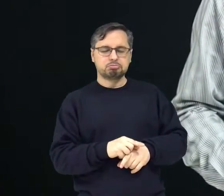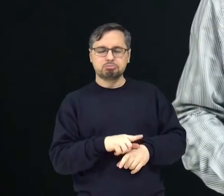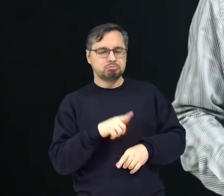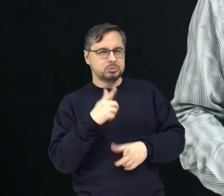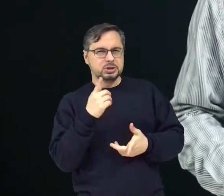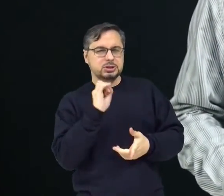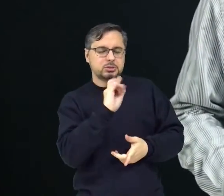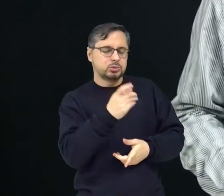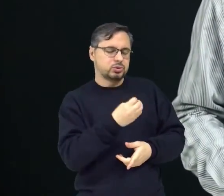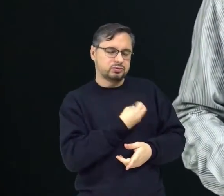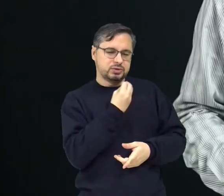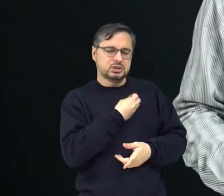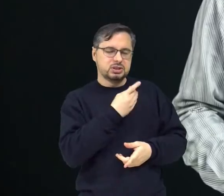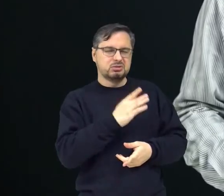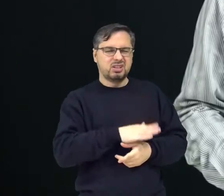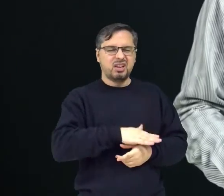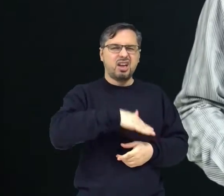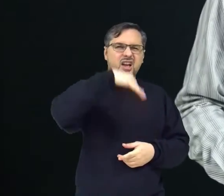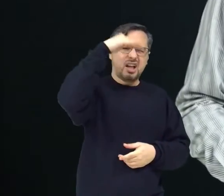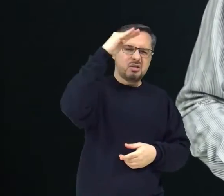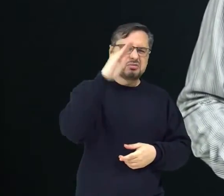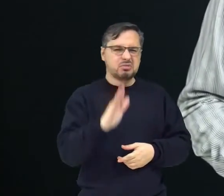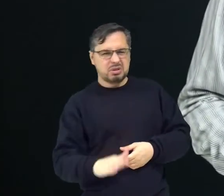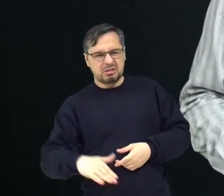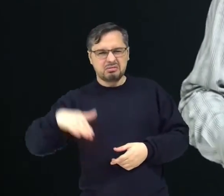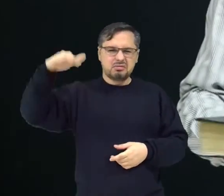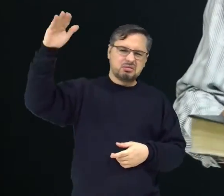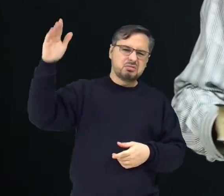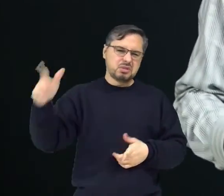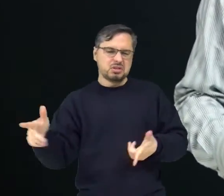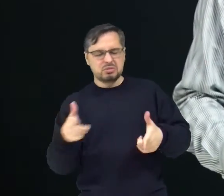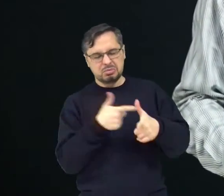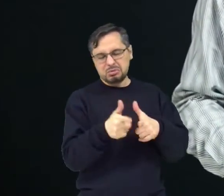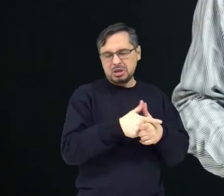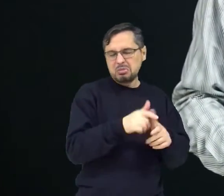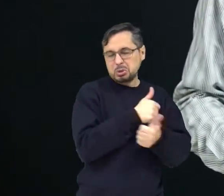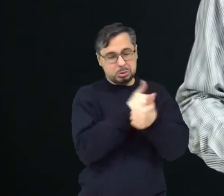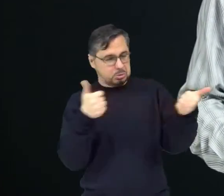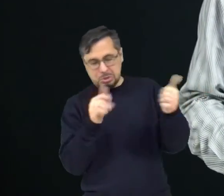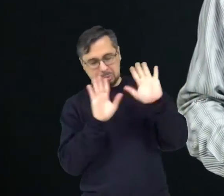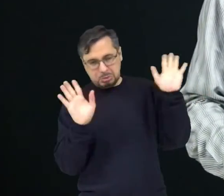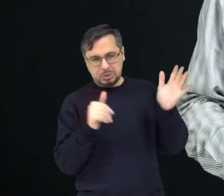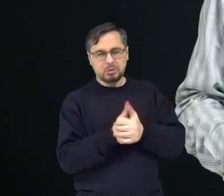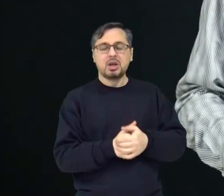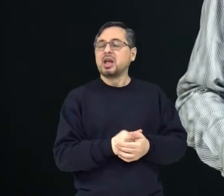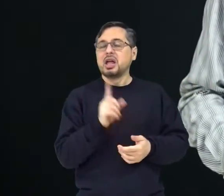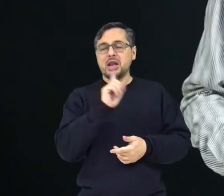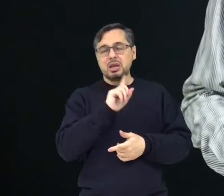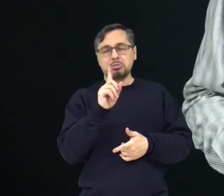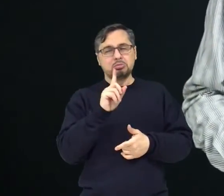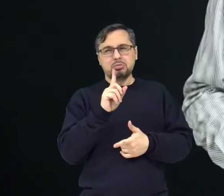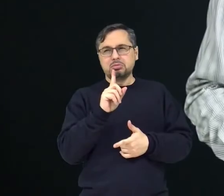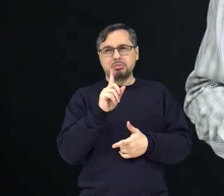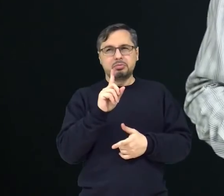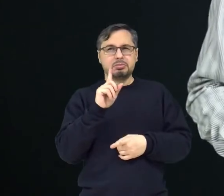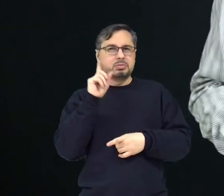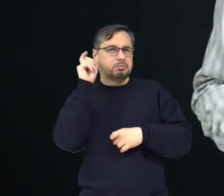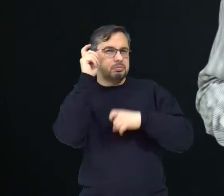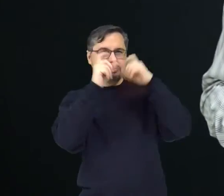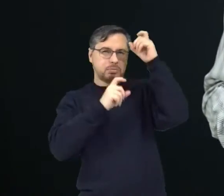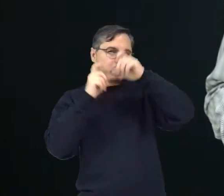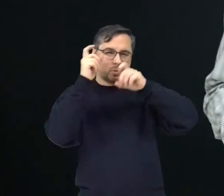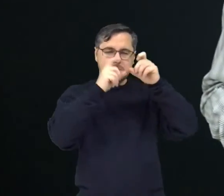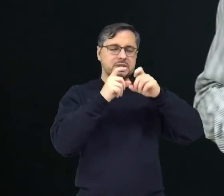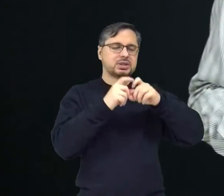tem altos e baixos, faz parte da própria vida. E também não importa muito se a tempestade que lhe atinge, seja ela